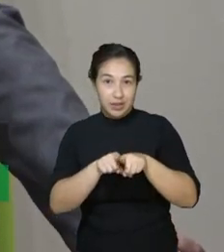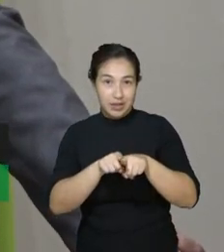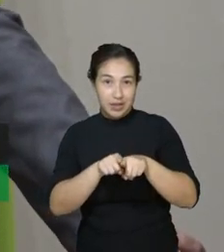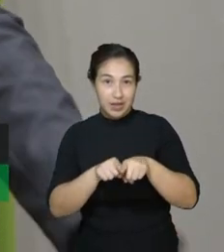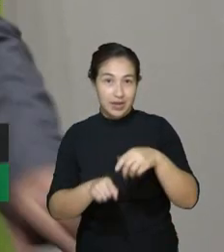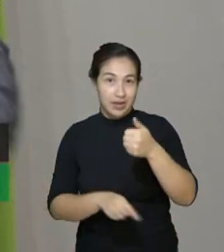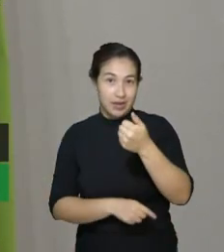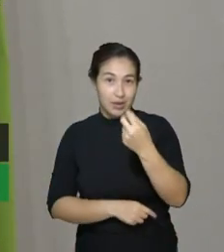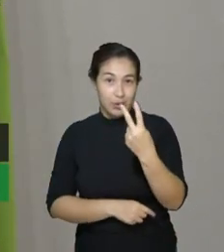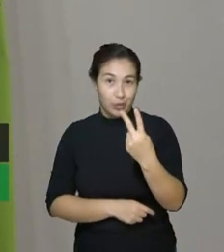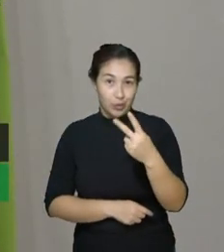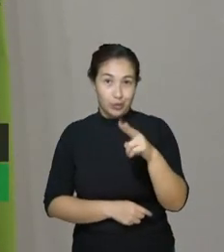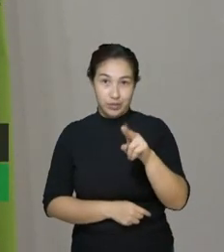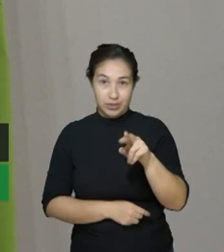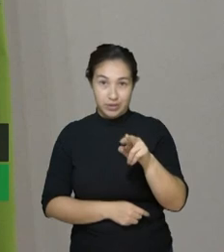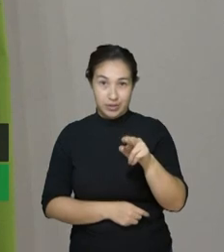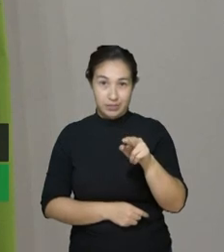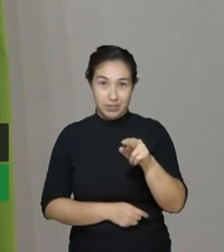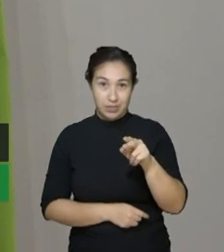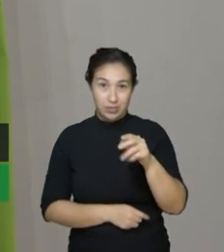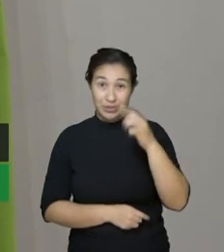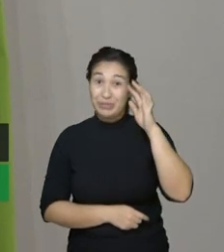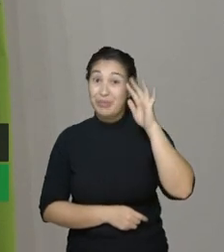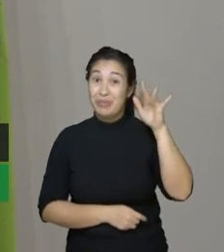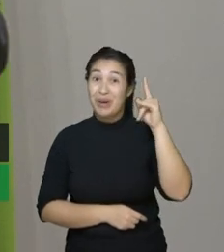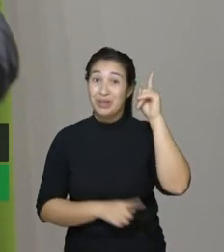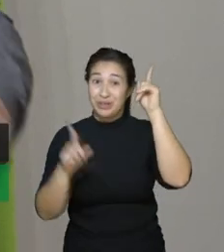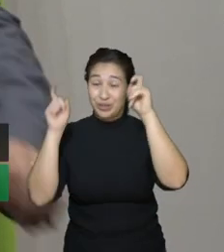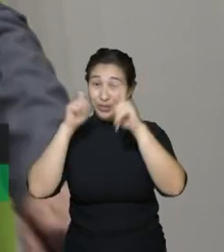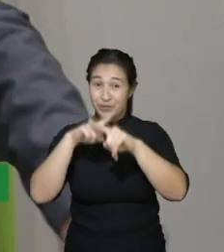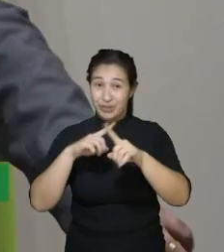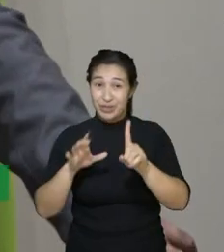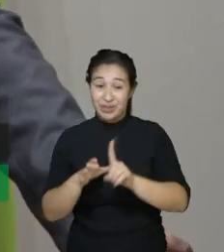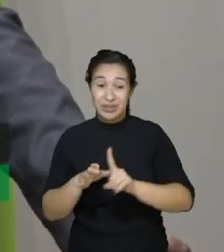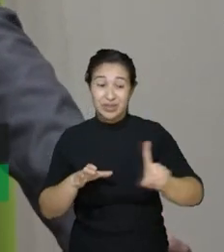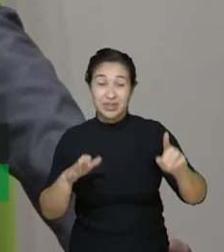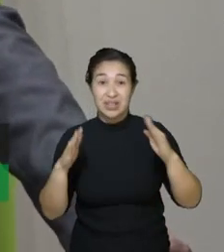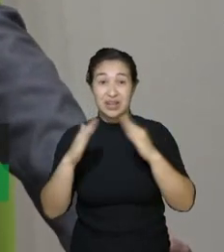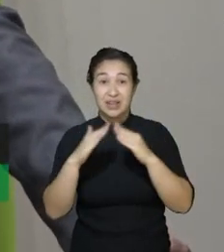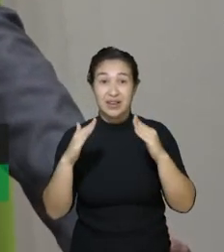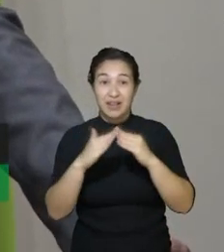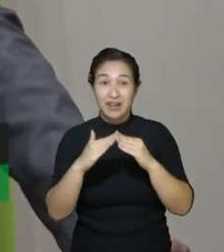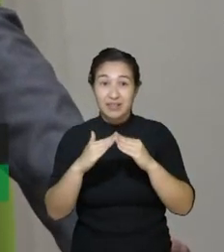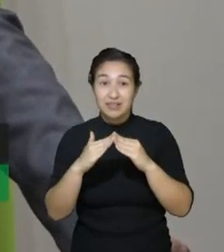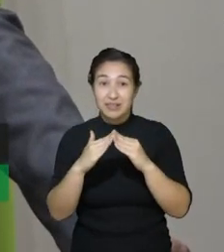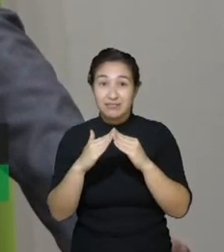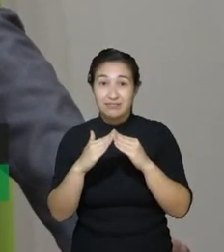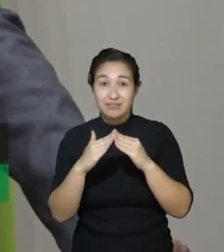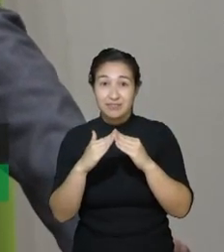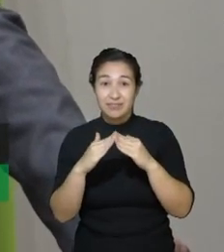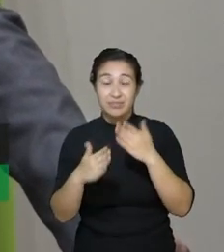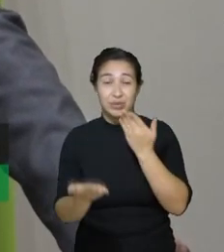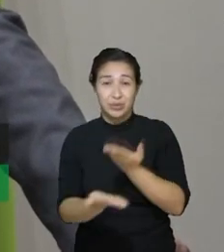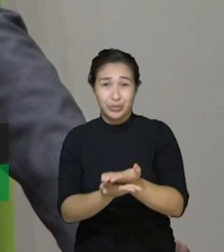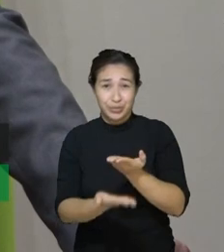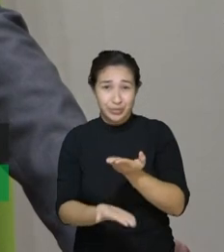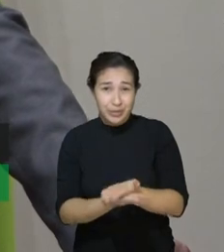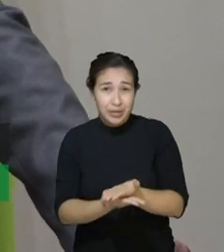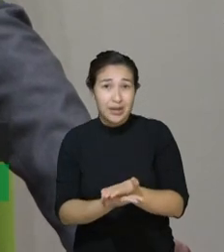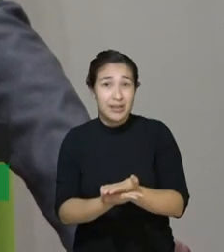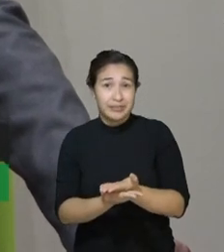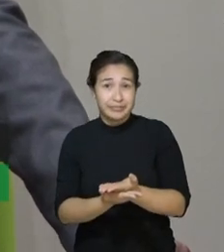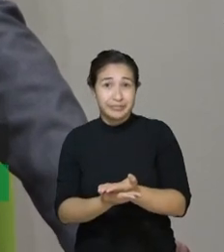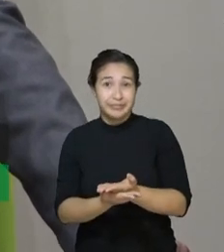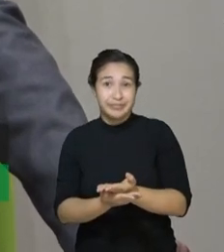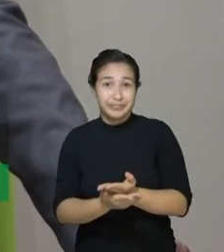imagina a dificuldade para sair de casa para poder estudar, além do